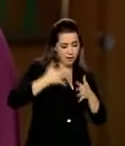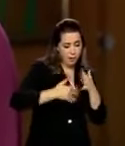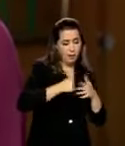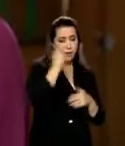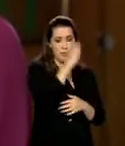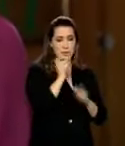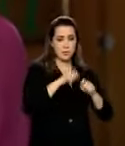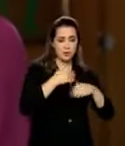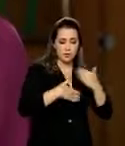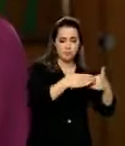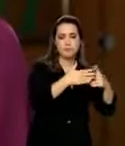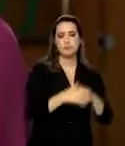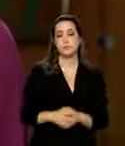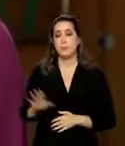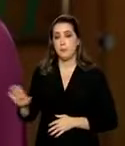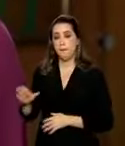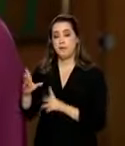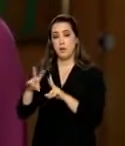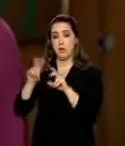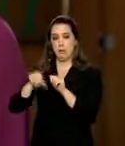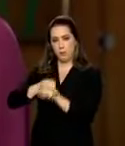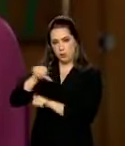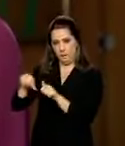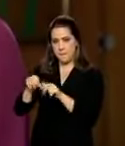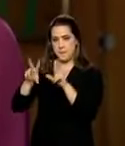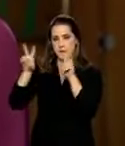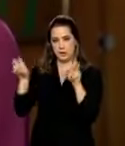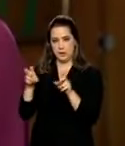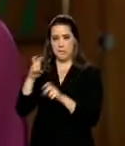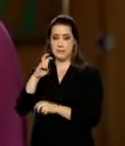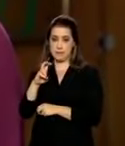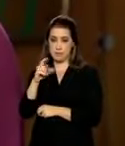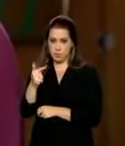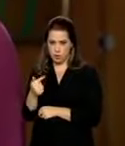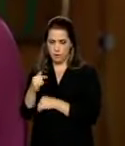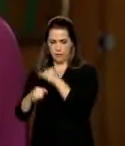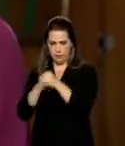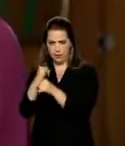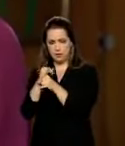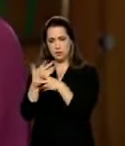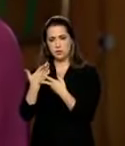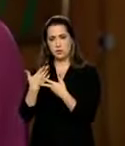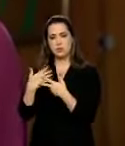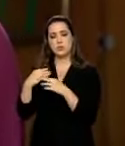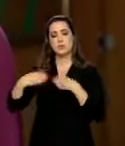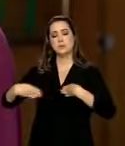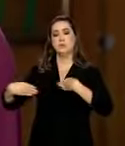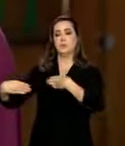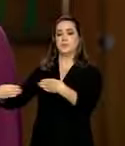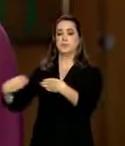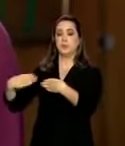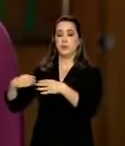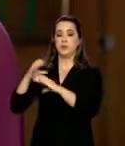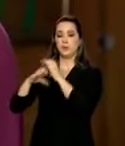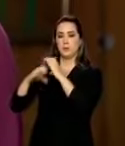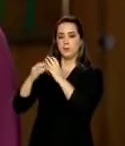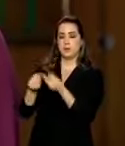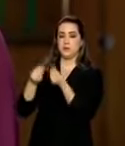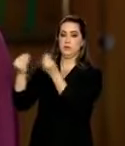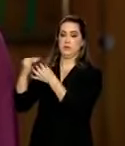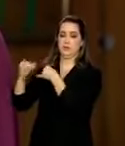internet. Recentemente, o governo lançou a internet 5G e também o Ministério das Comunicações tem levado a internet para os lugares que